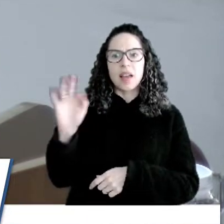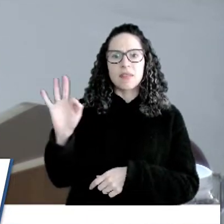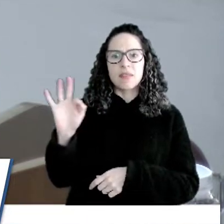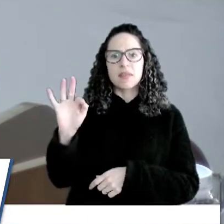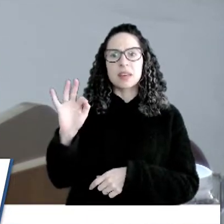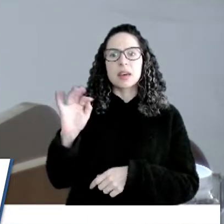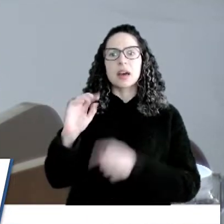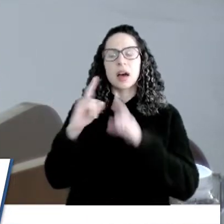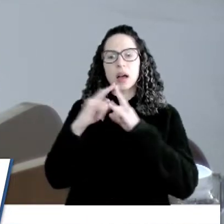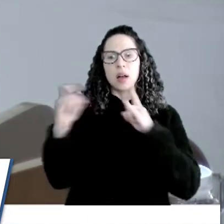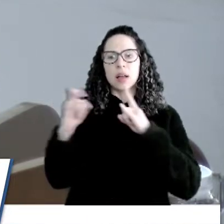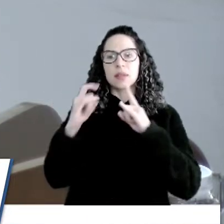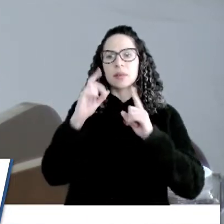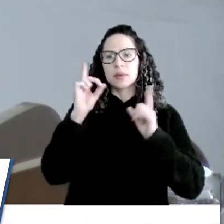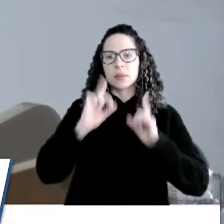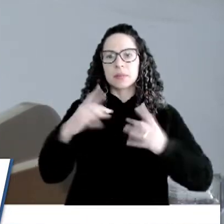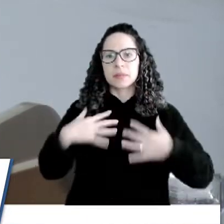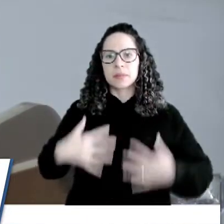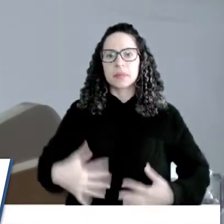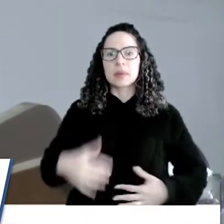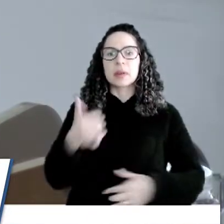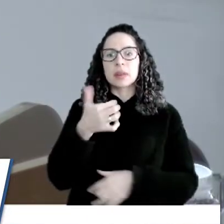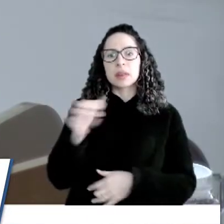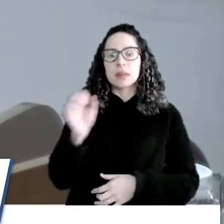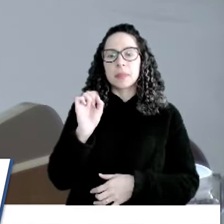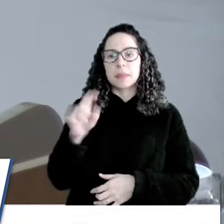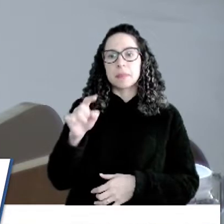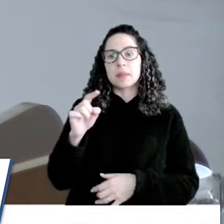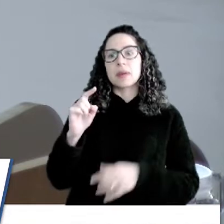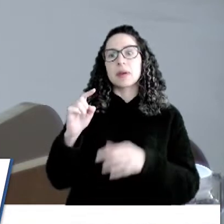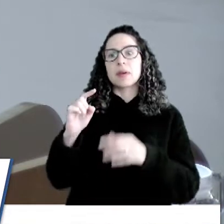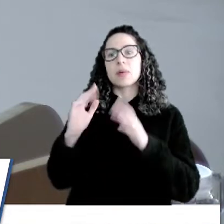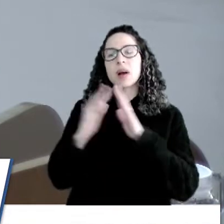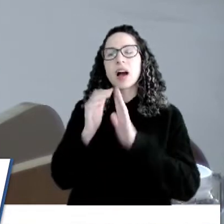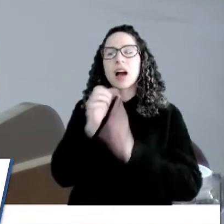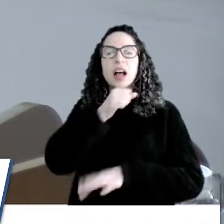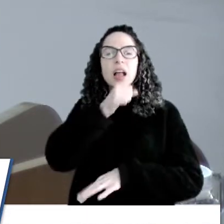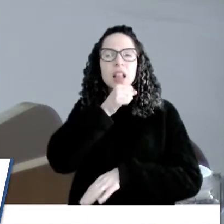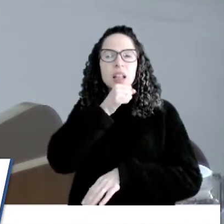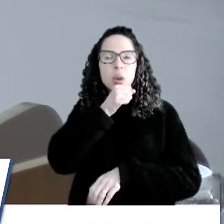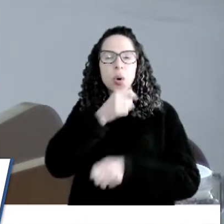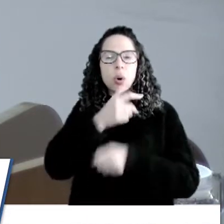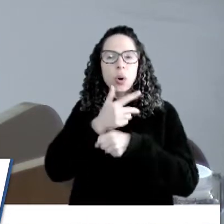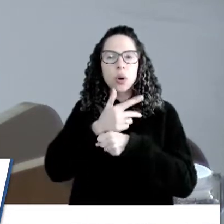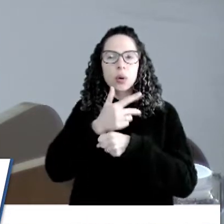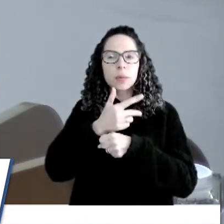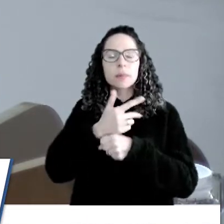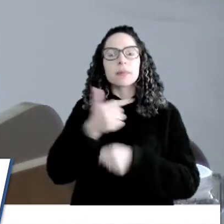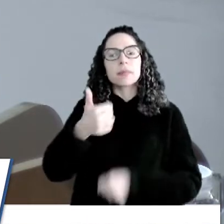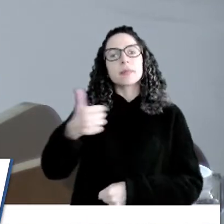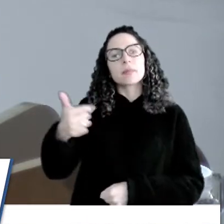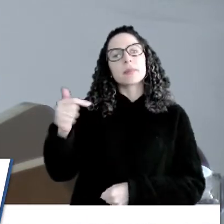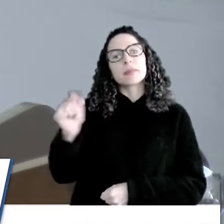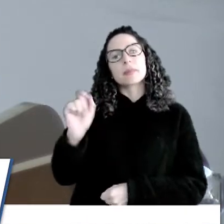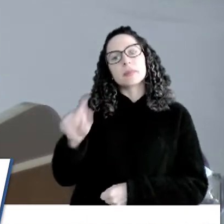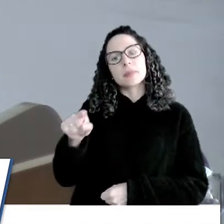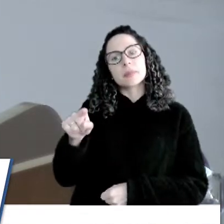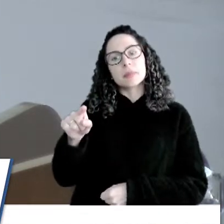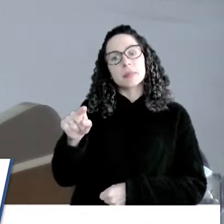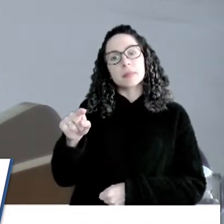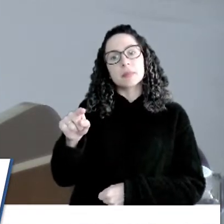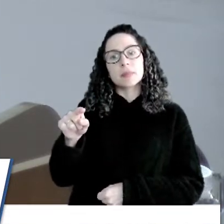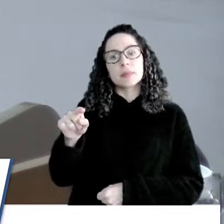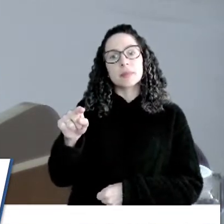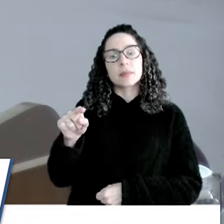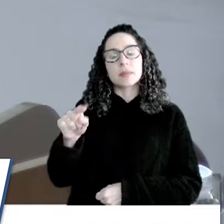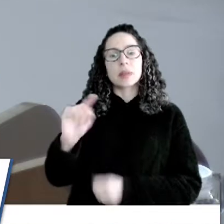100 mil para o Lar Euridice Parçanufo, Lar de Idosos, e 117 mil para